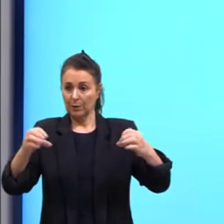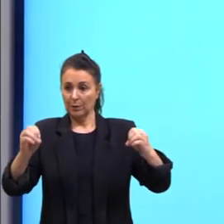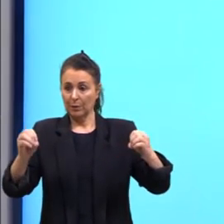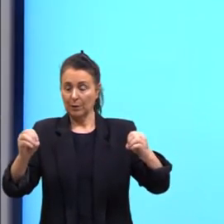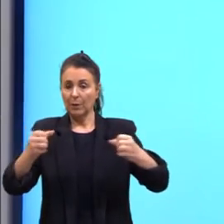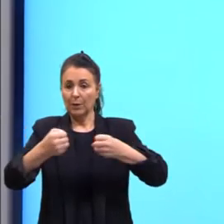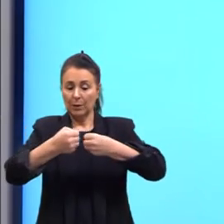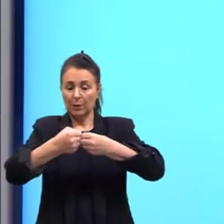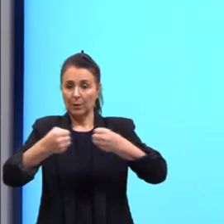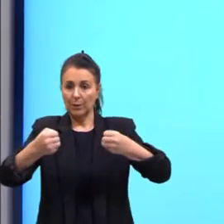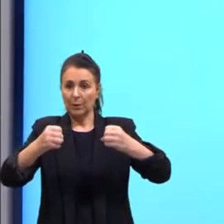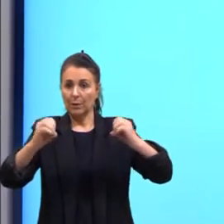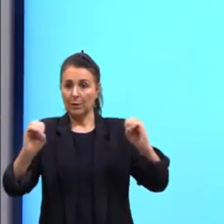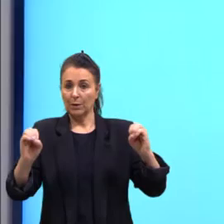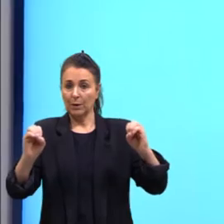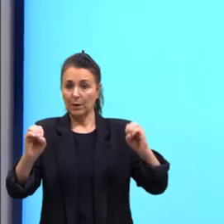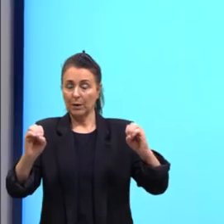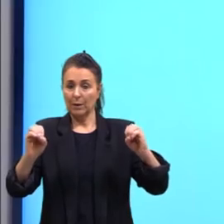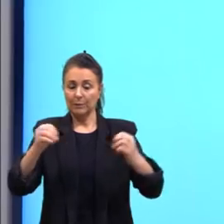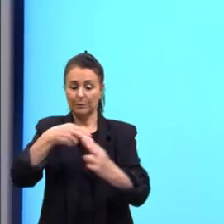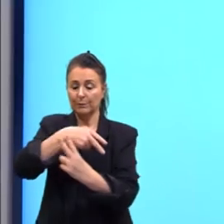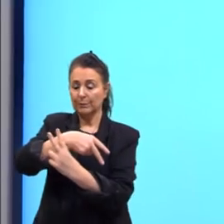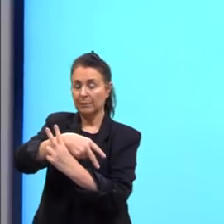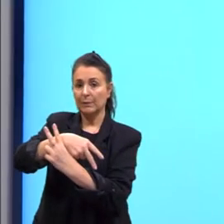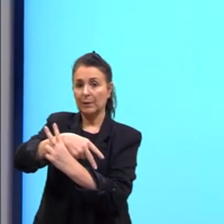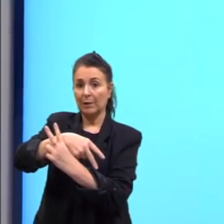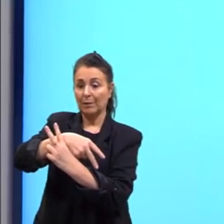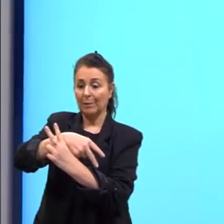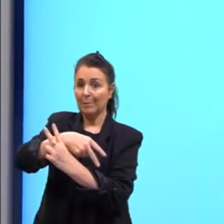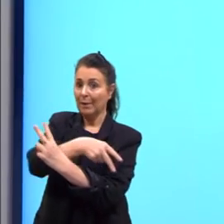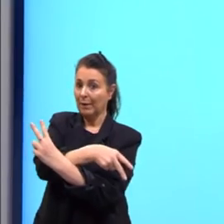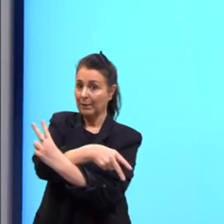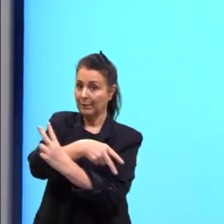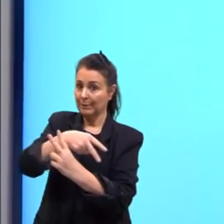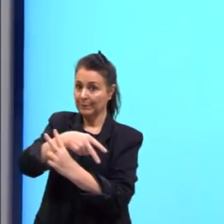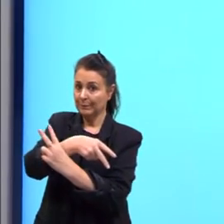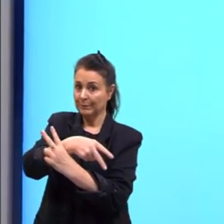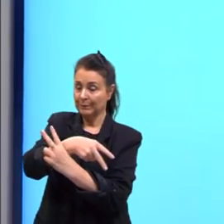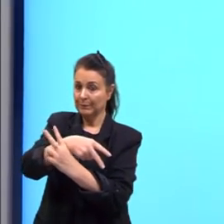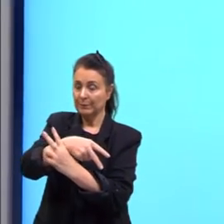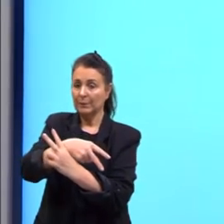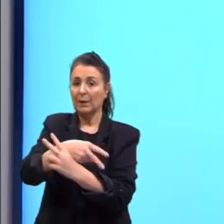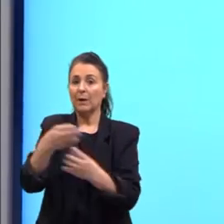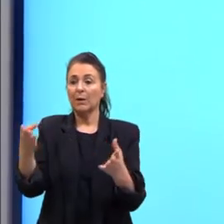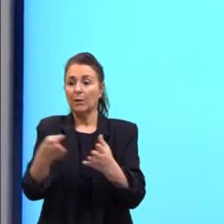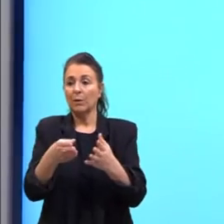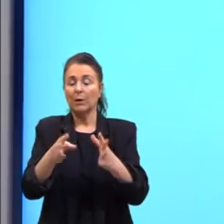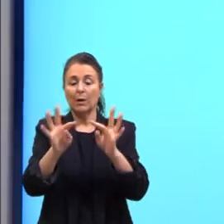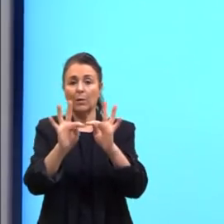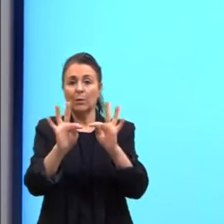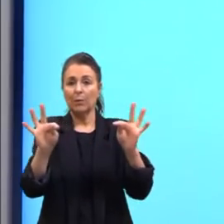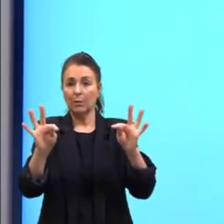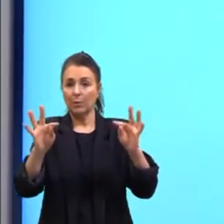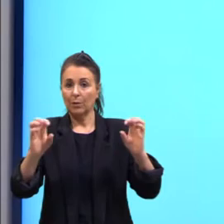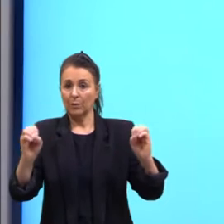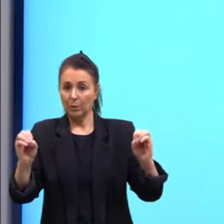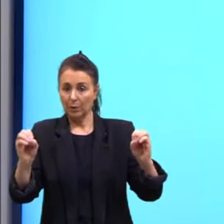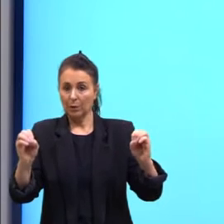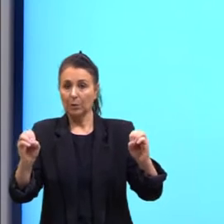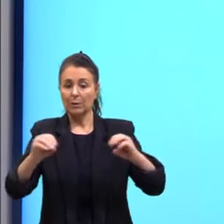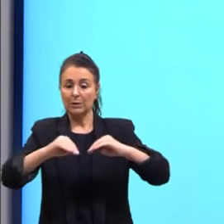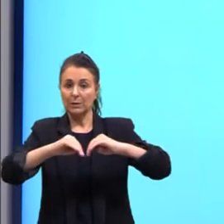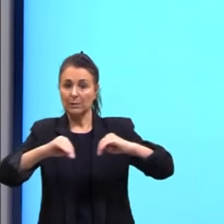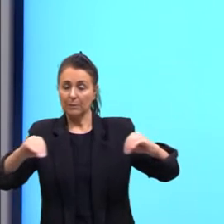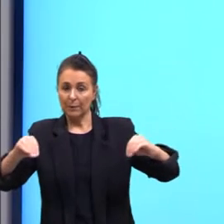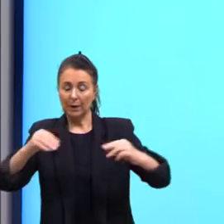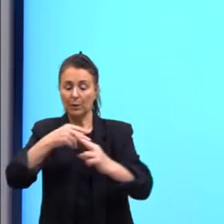separar os cromossomos homólogos então O hotel é chegar e vai separar por